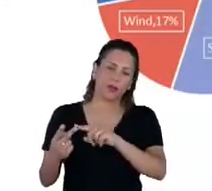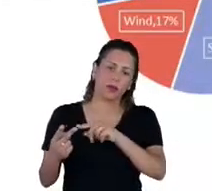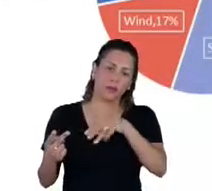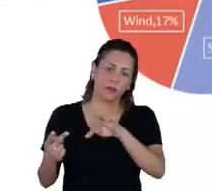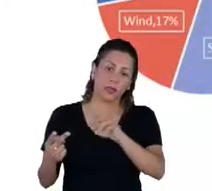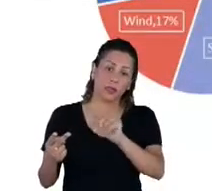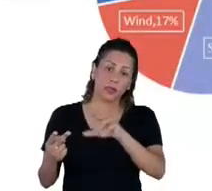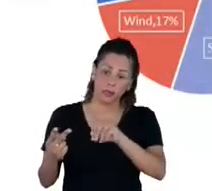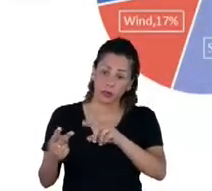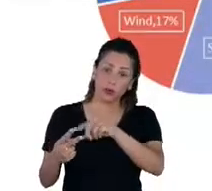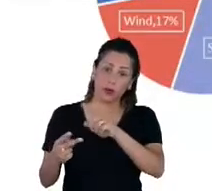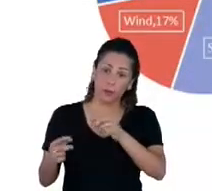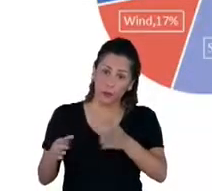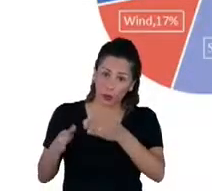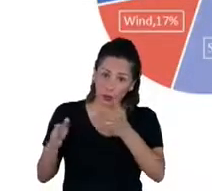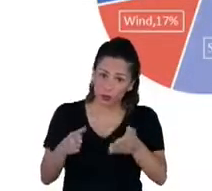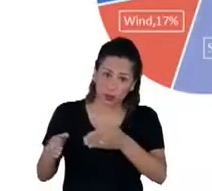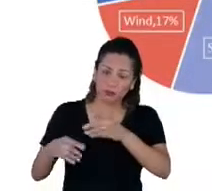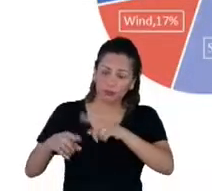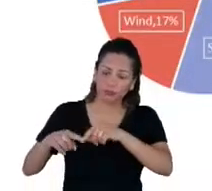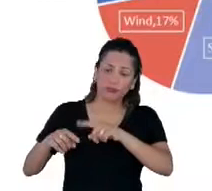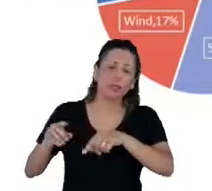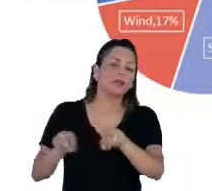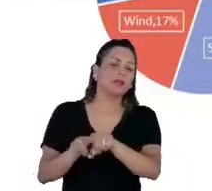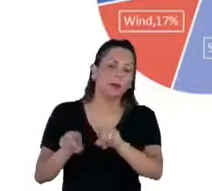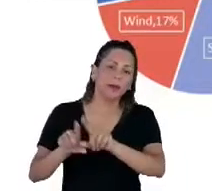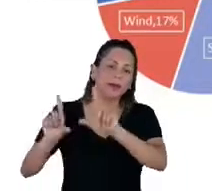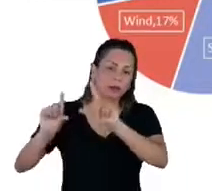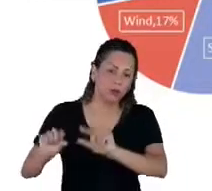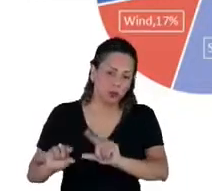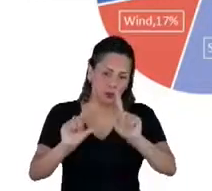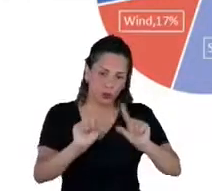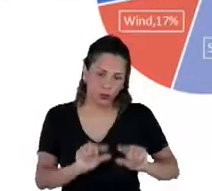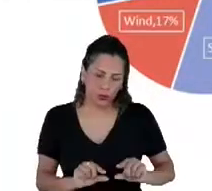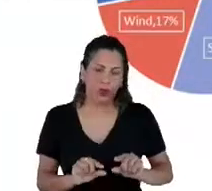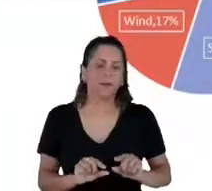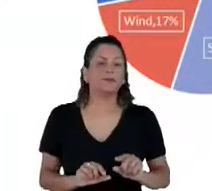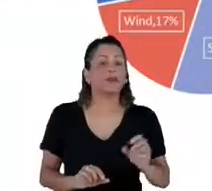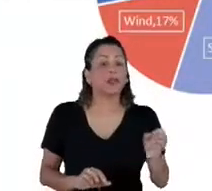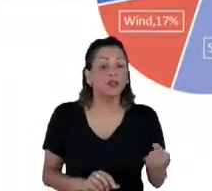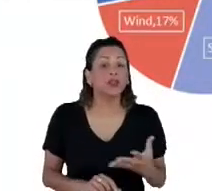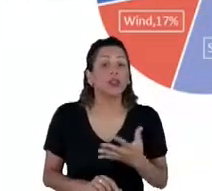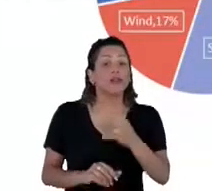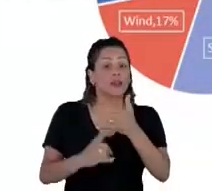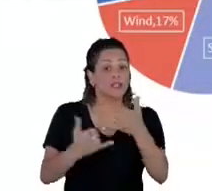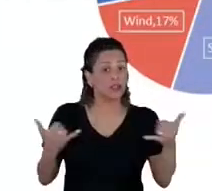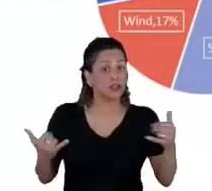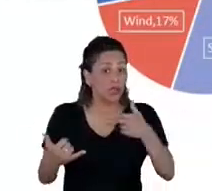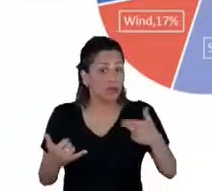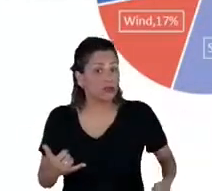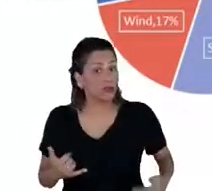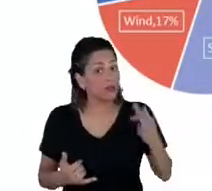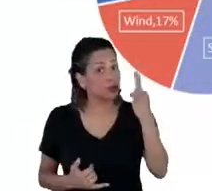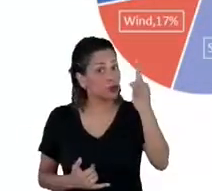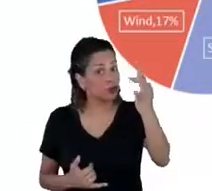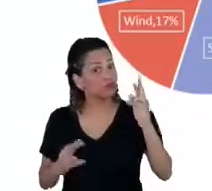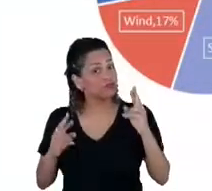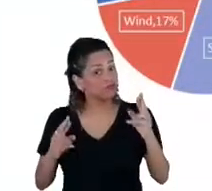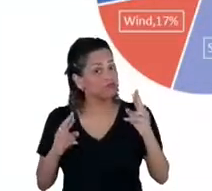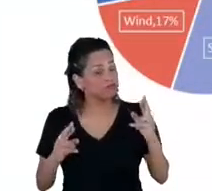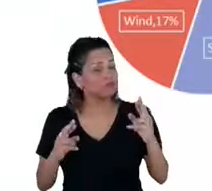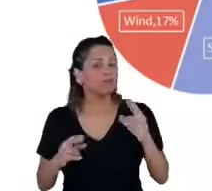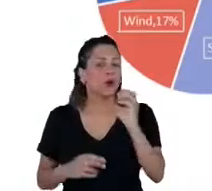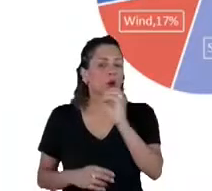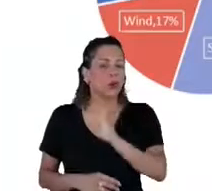reduzidos. O futuro do desenvolvimento da nova energia na China é promissor. Em outubro de 2021, a quantidade